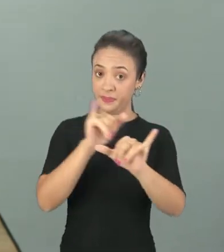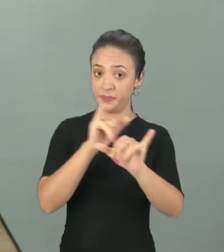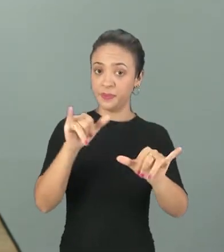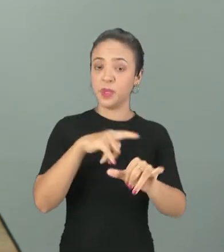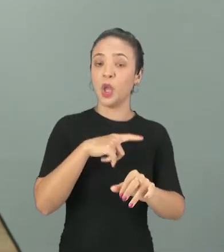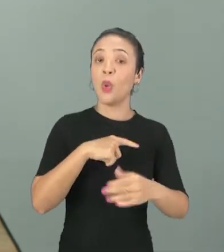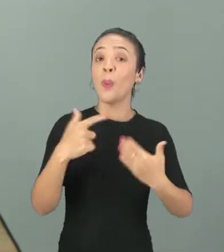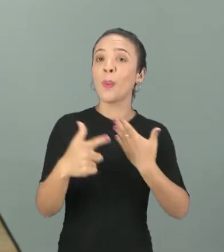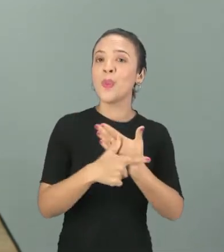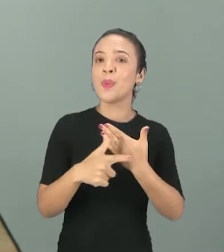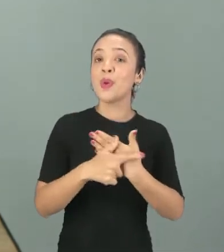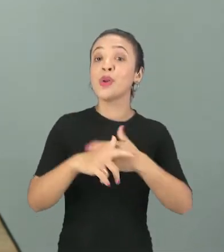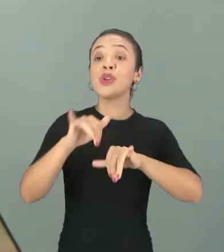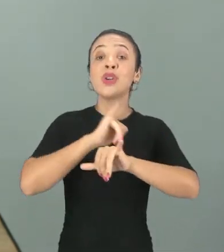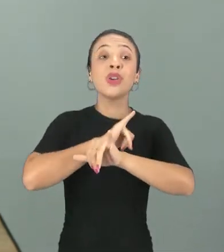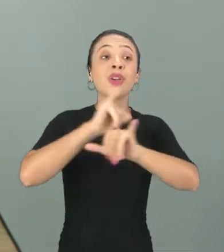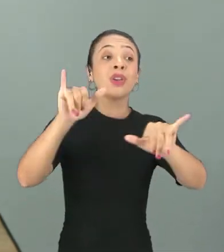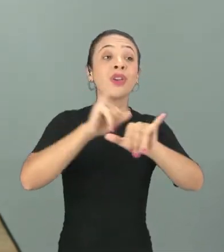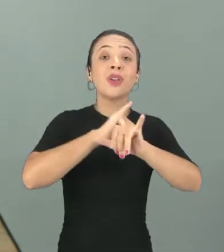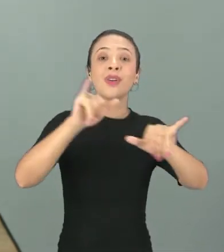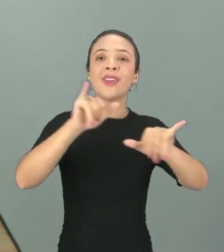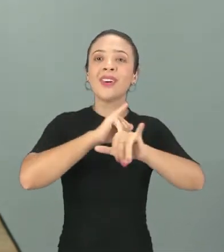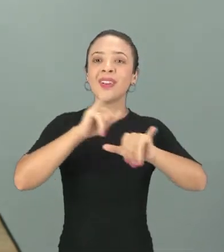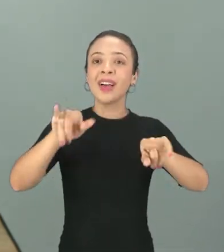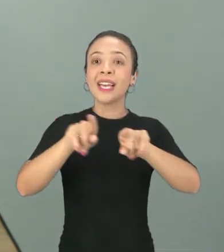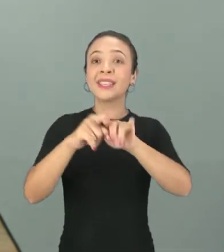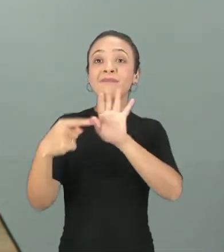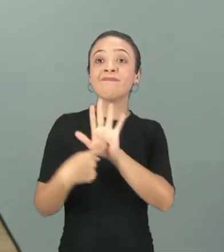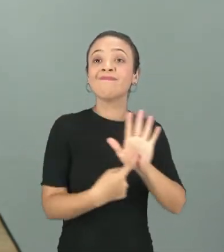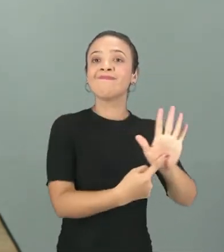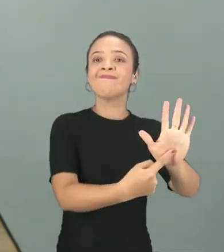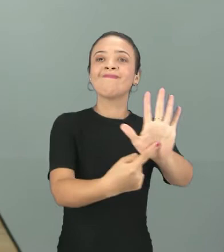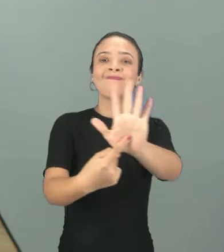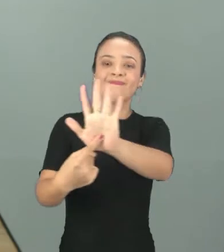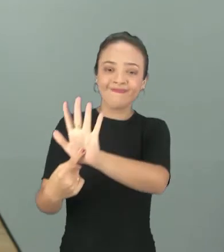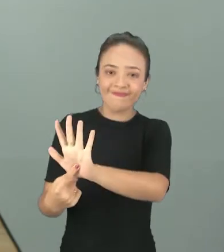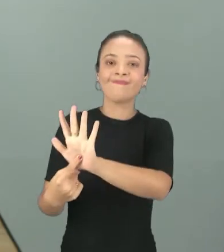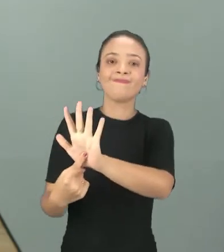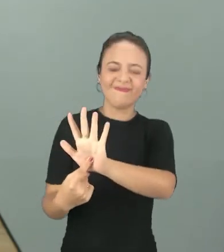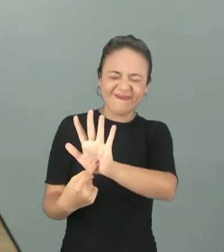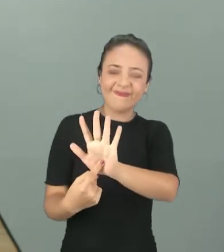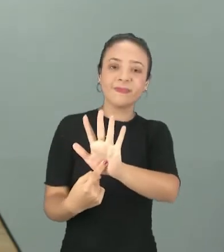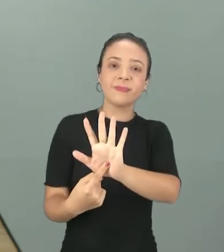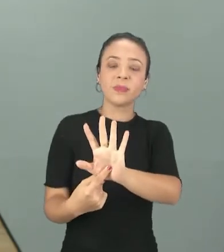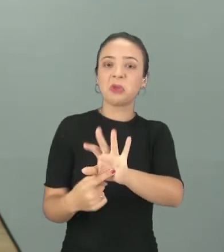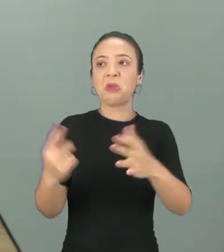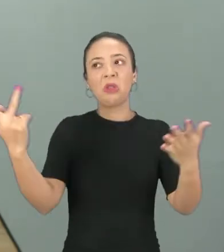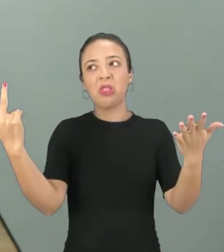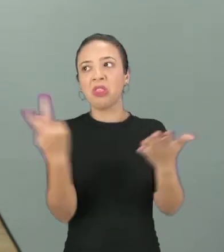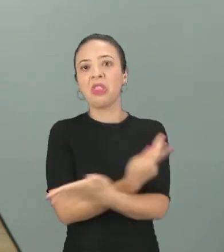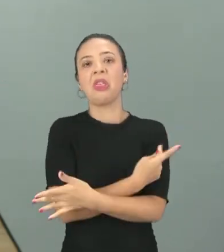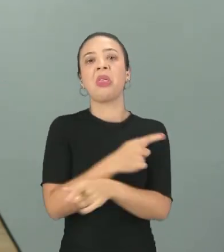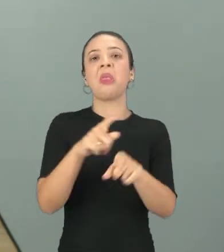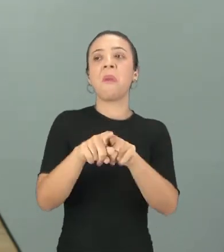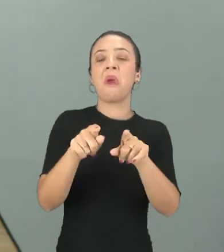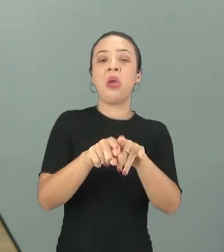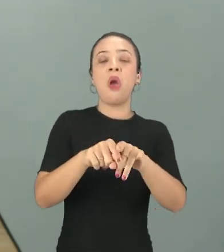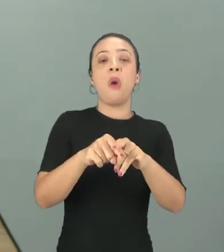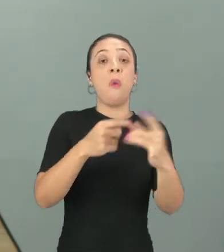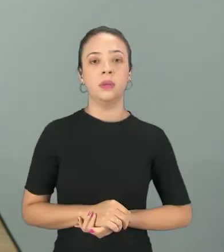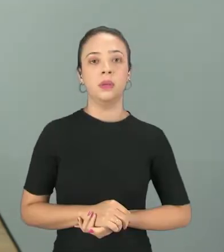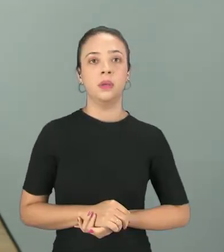para informar e expor, apresentar um acontecimento, uma